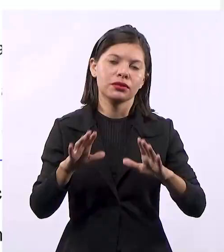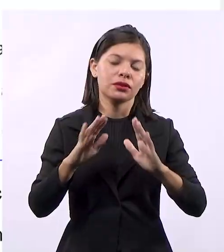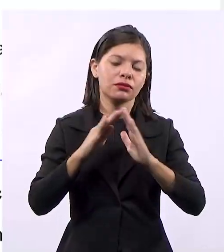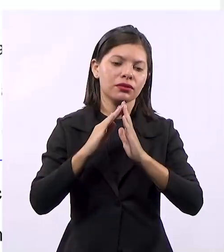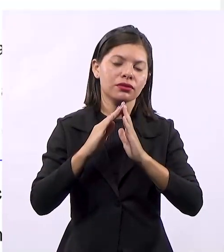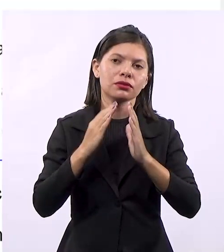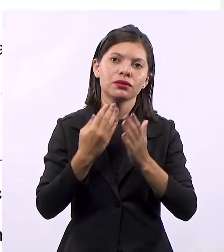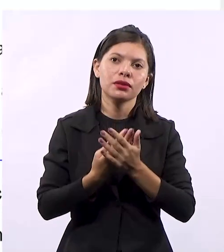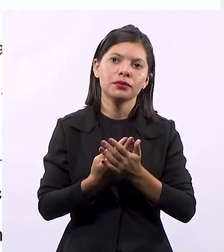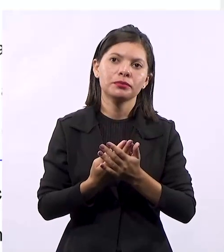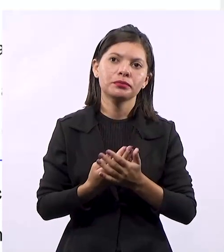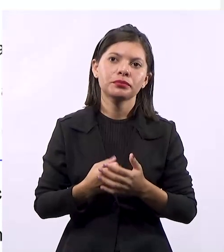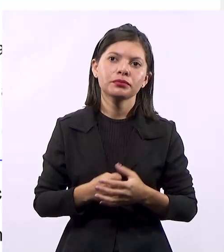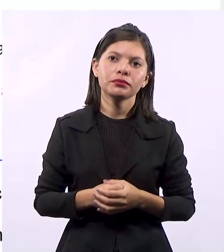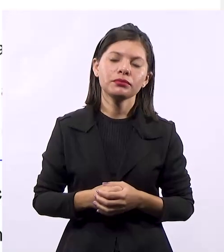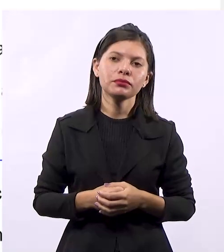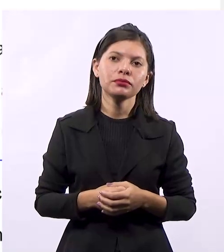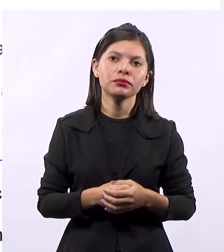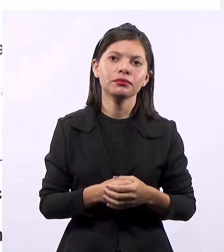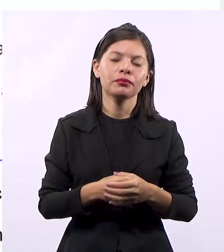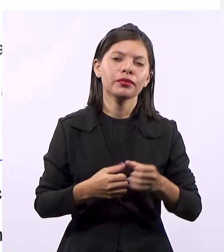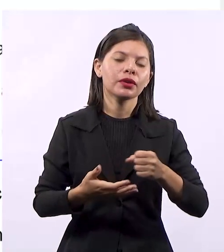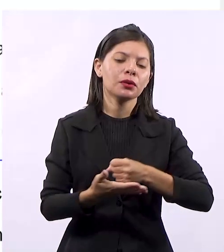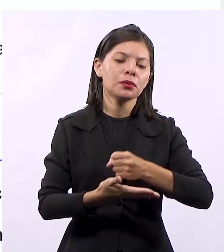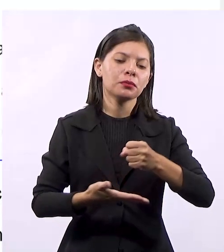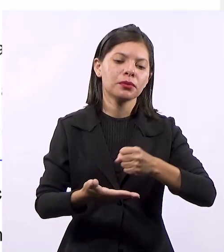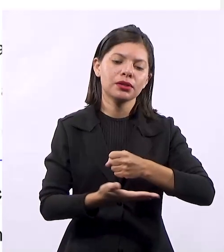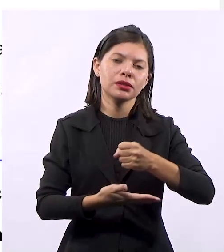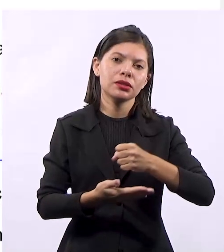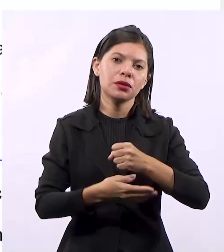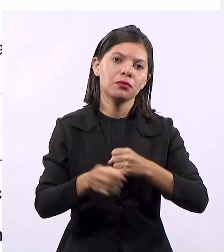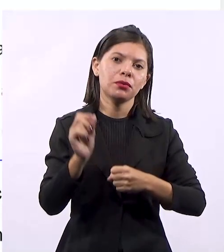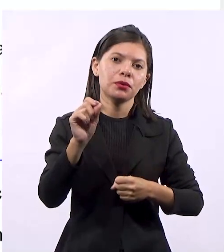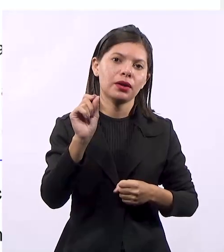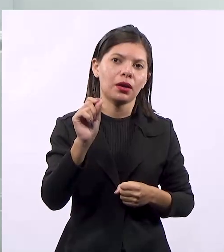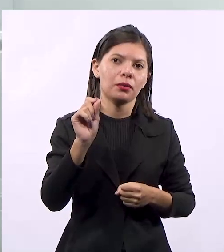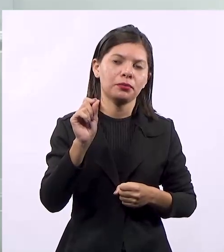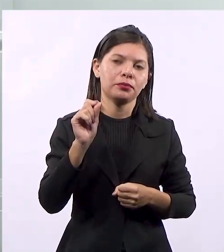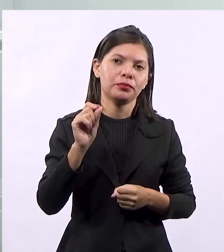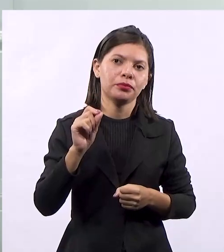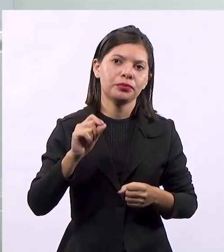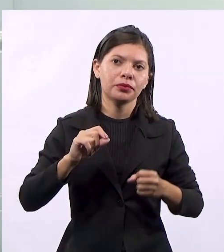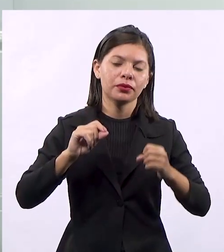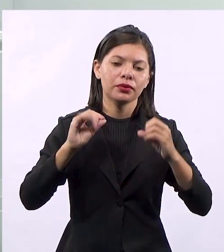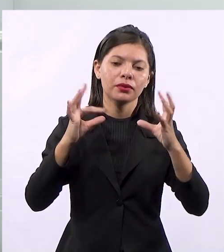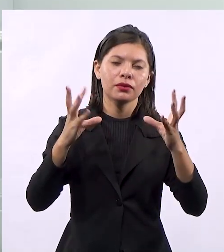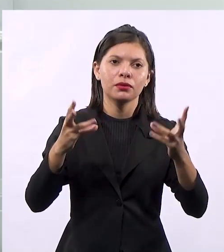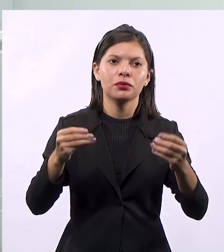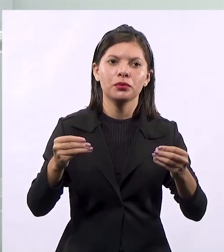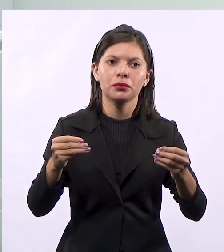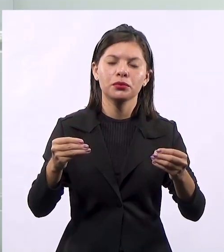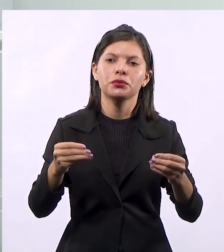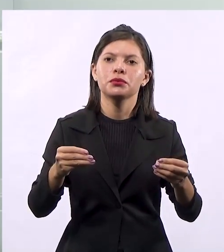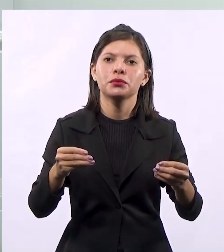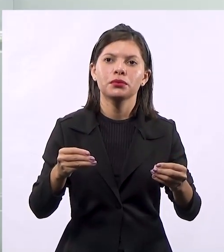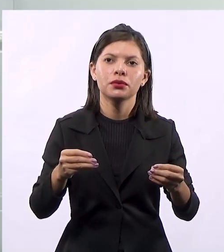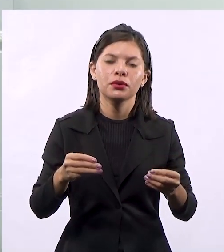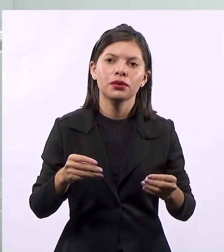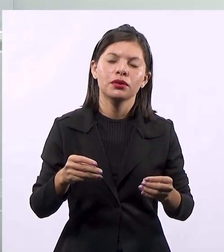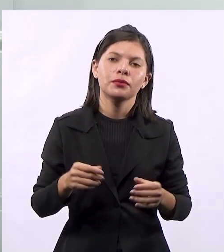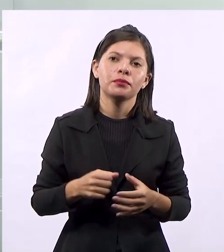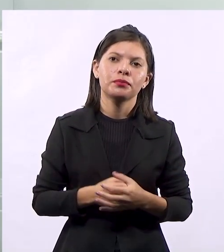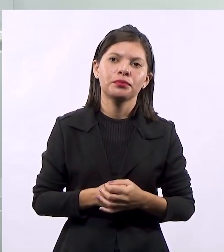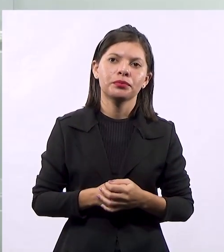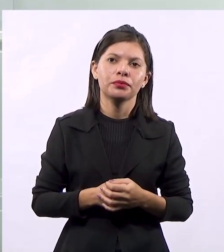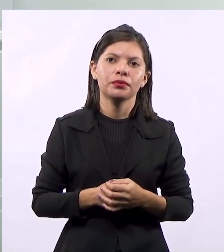A legislação, a Constituição vai tratar profissionais da educação escolar. Porque para essa concepção, ou seja, o que está